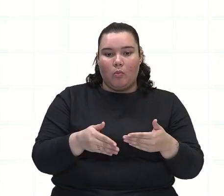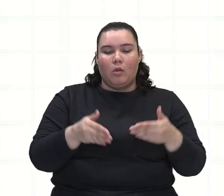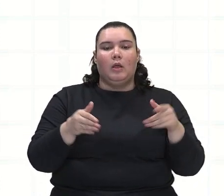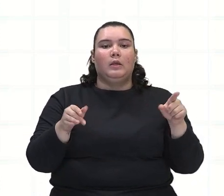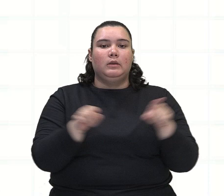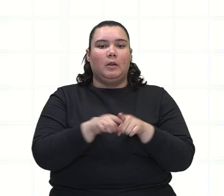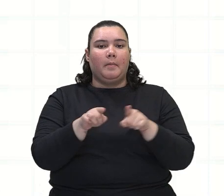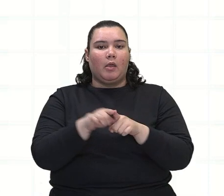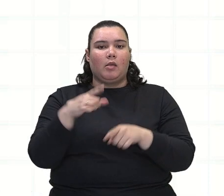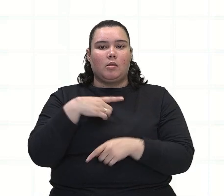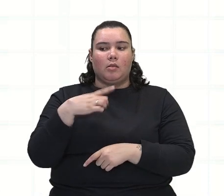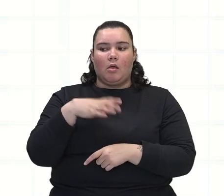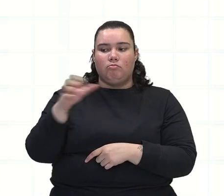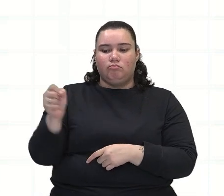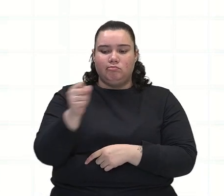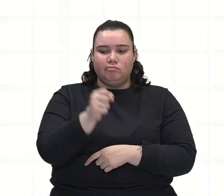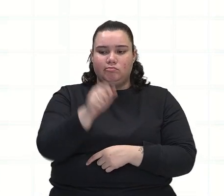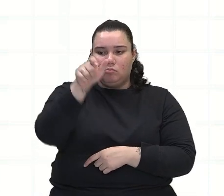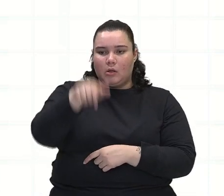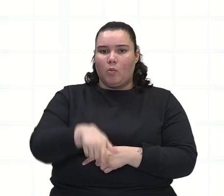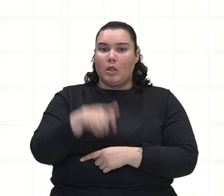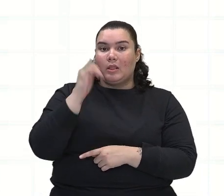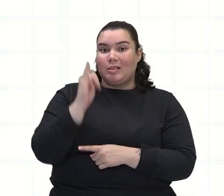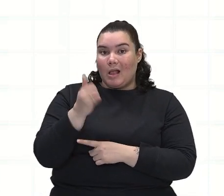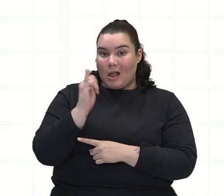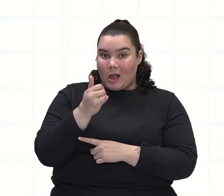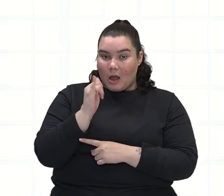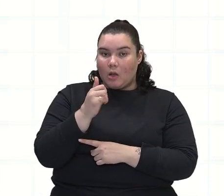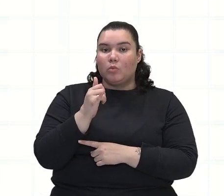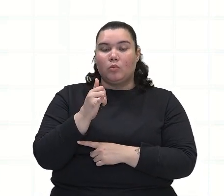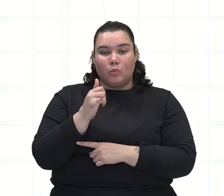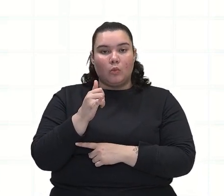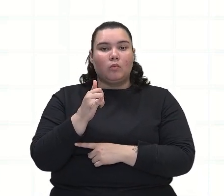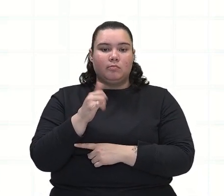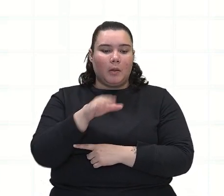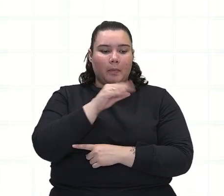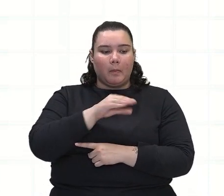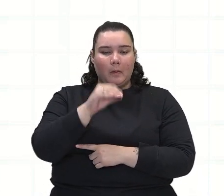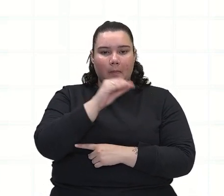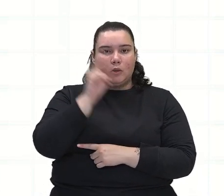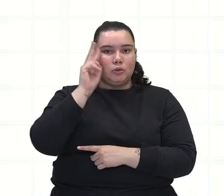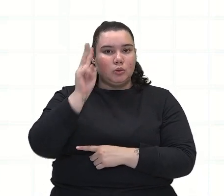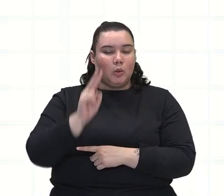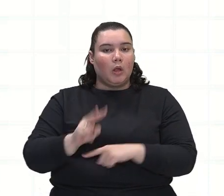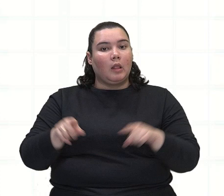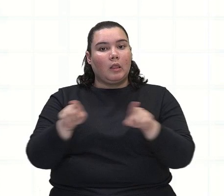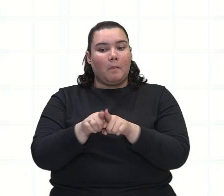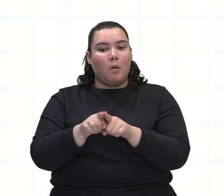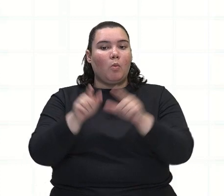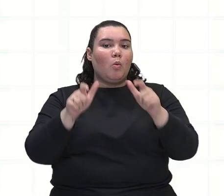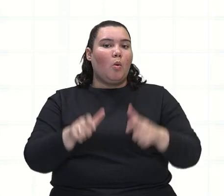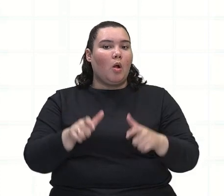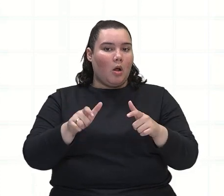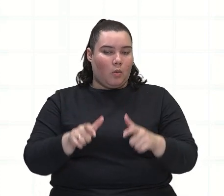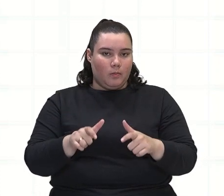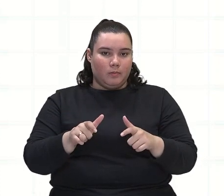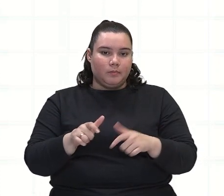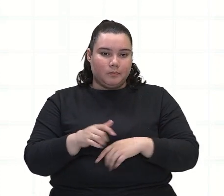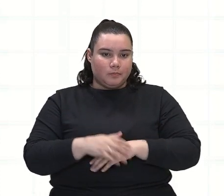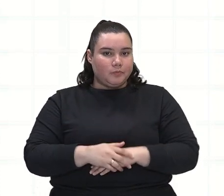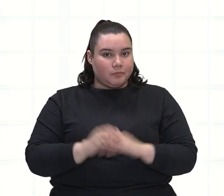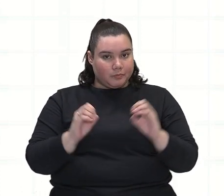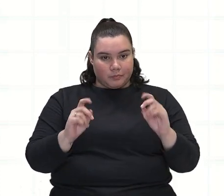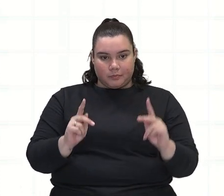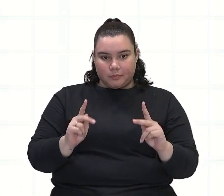um narrador, além do espaço onde ocorre a história contada. Muito bem,